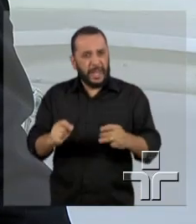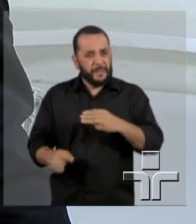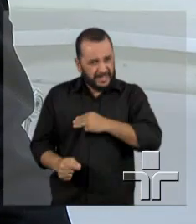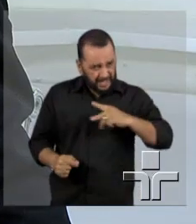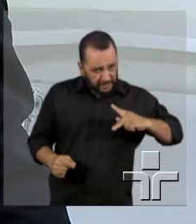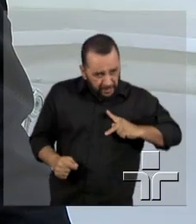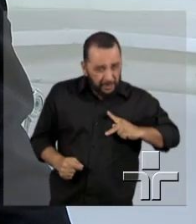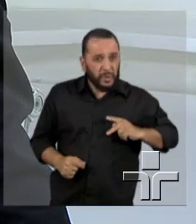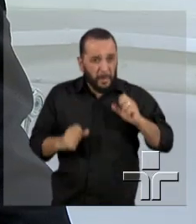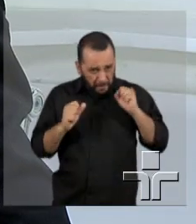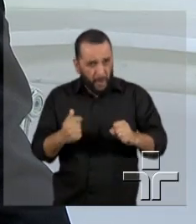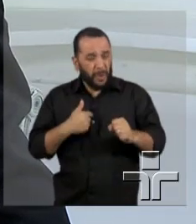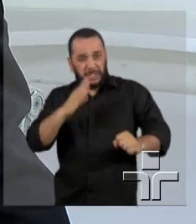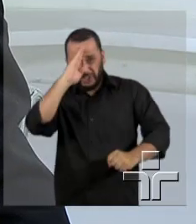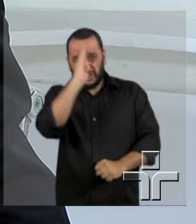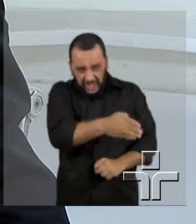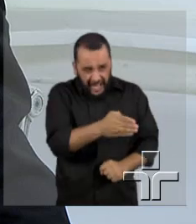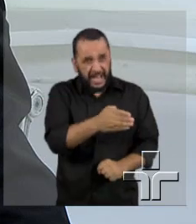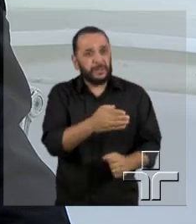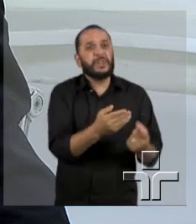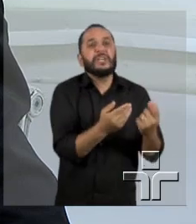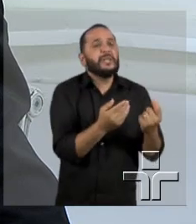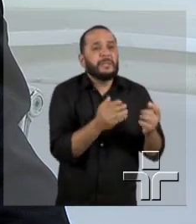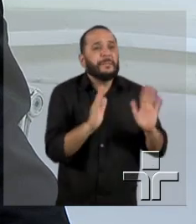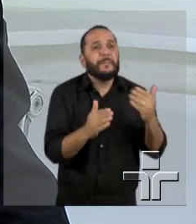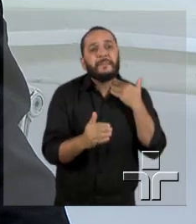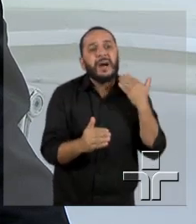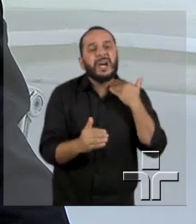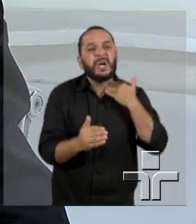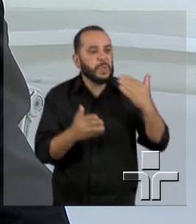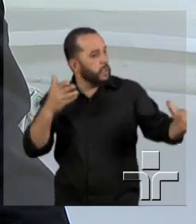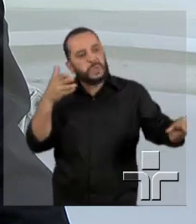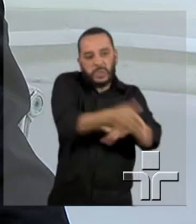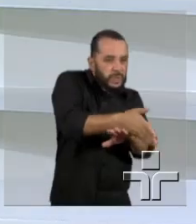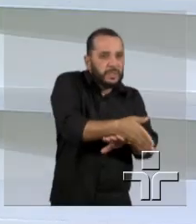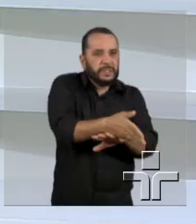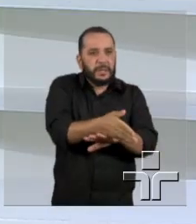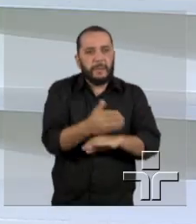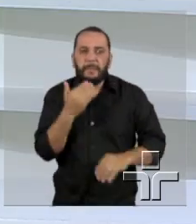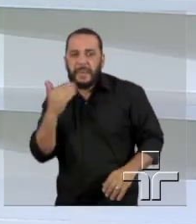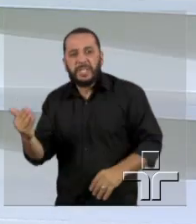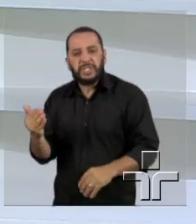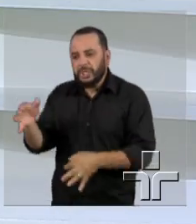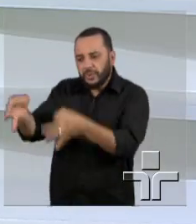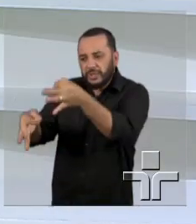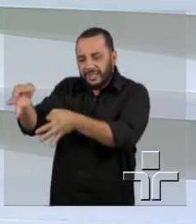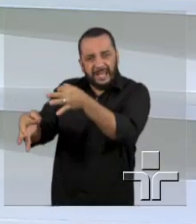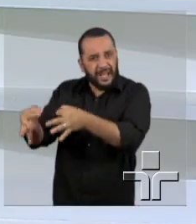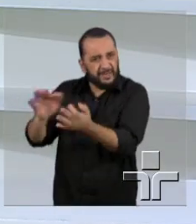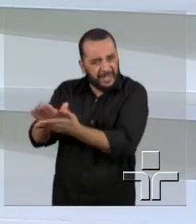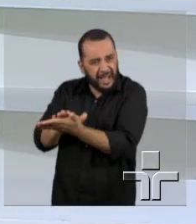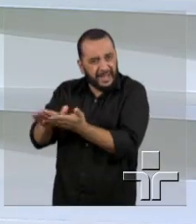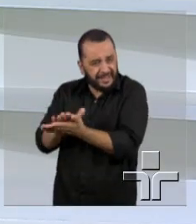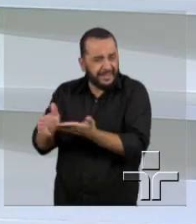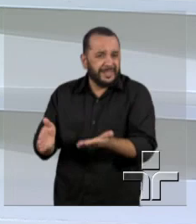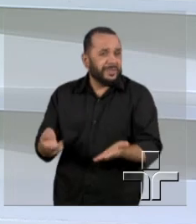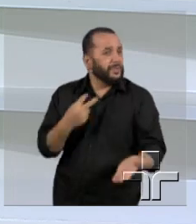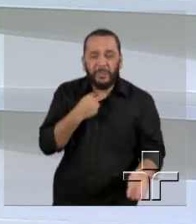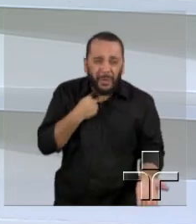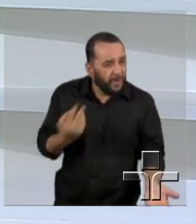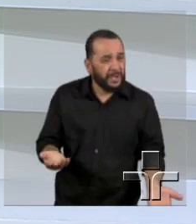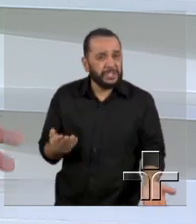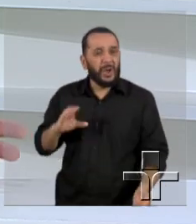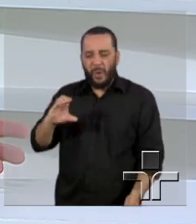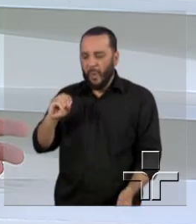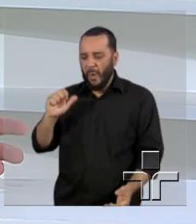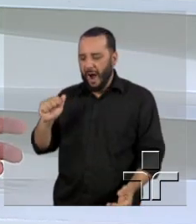ir direto às autoridades fazendárias sem passar pelo judiciário. É lógico que não pode. Isso não tem nada a ver com o COAF, que é um órgão administrativo